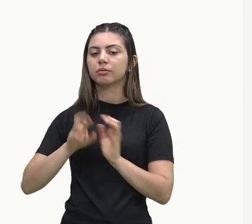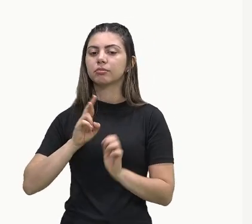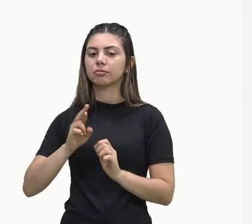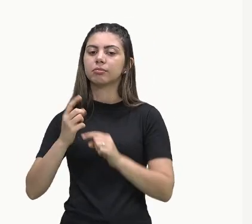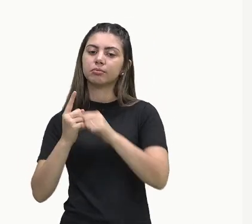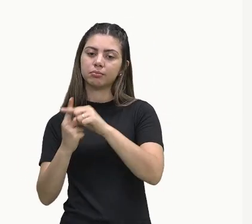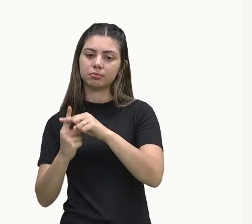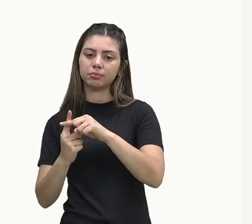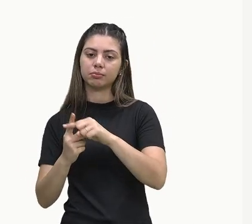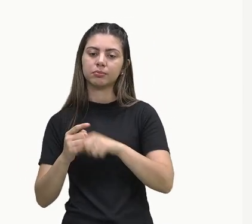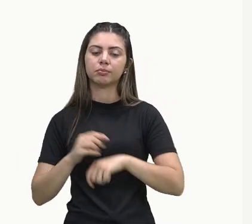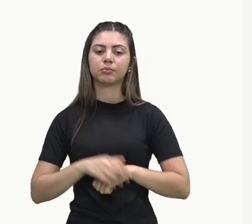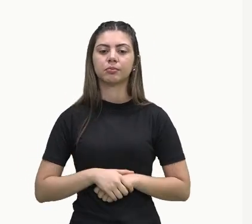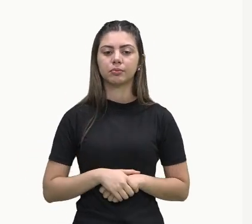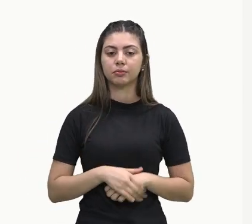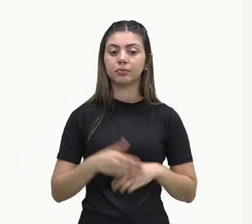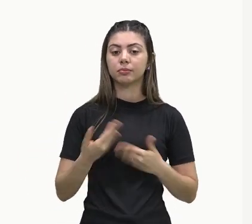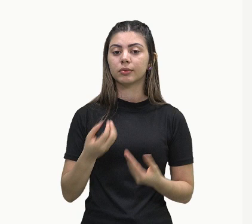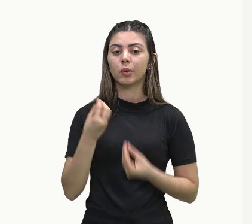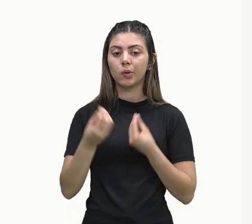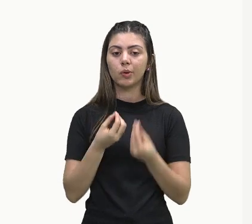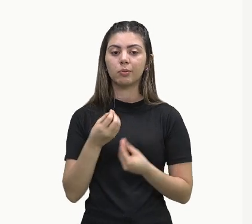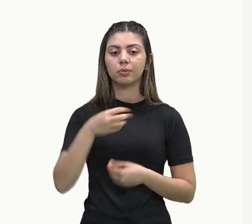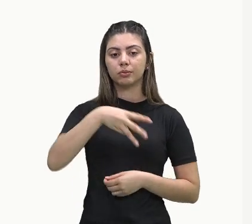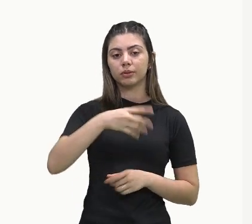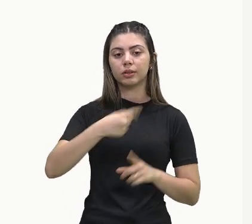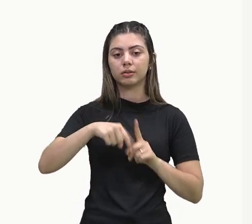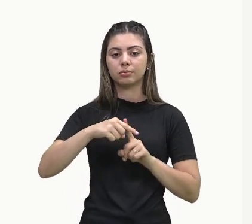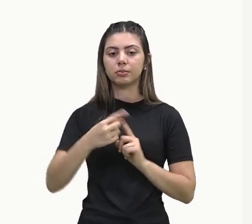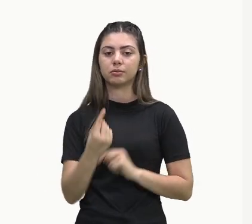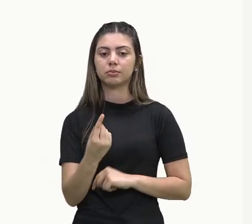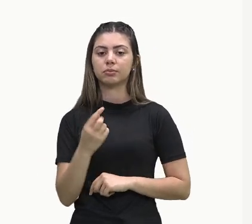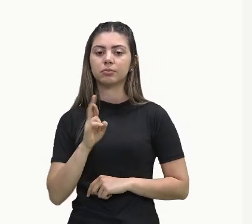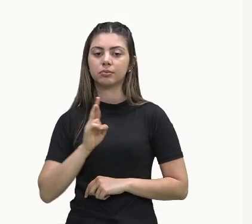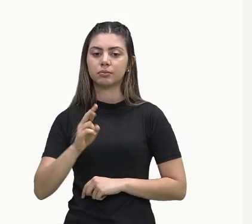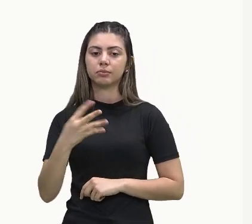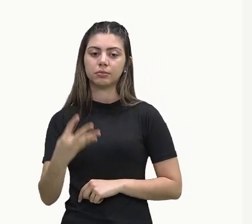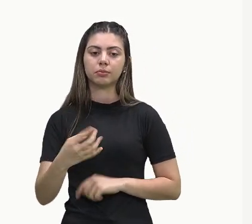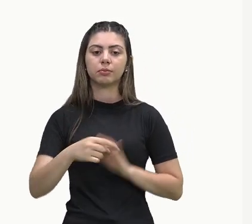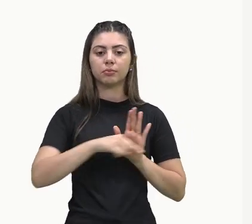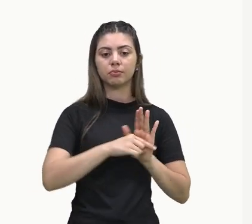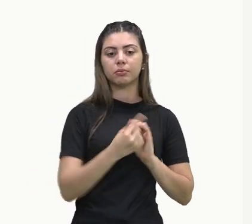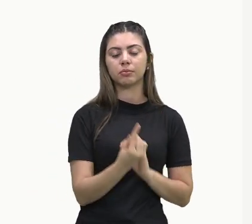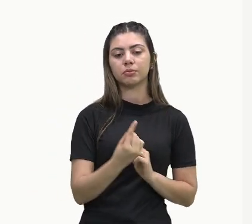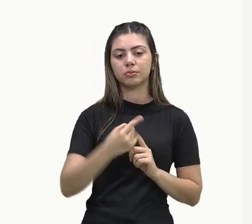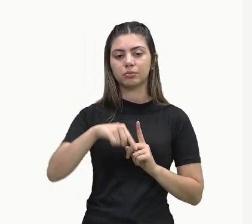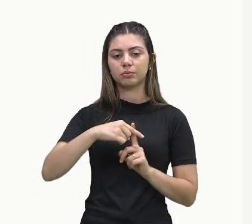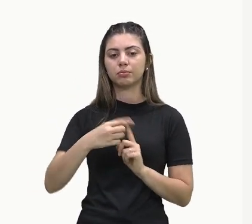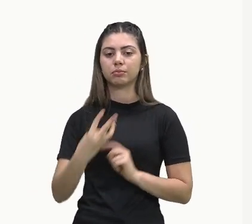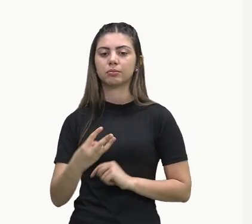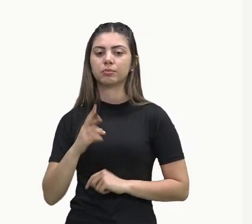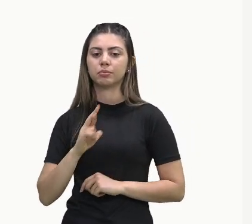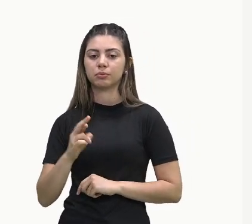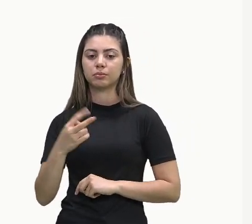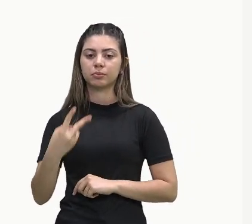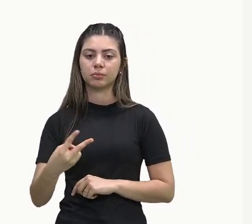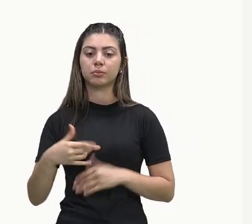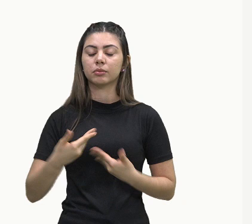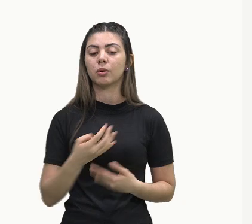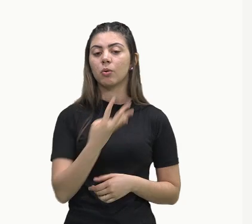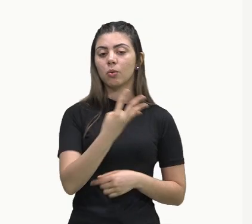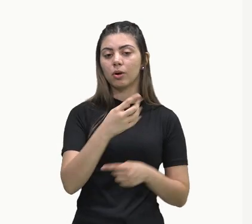positivo + 3 M vai ser igual 3 + 1 4 - 1 + 3 2 4 di